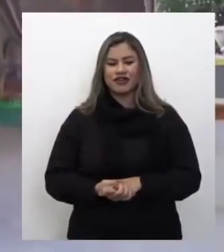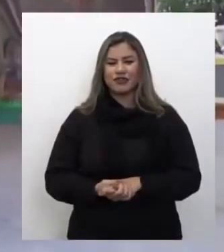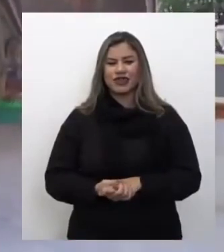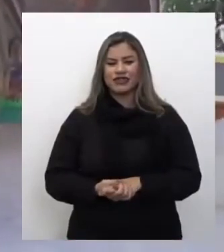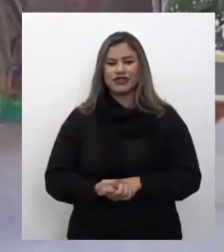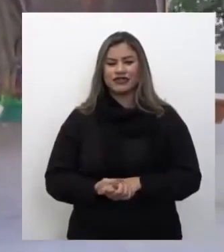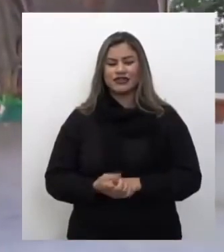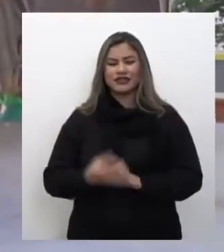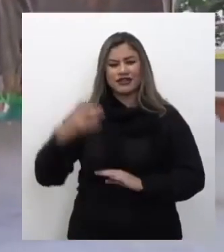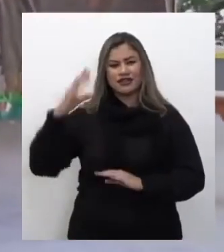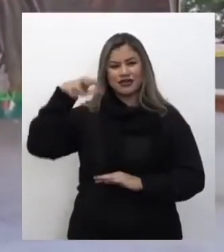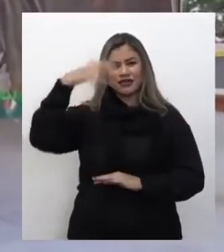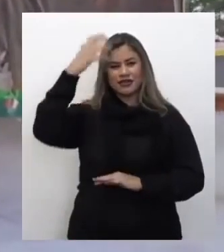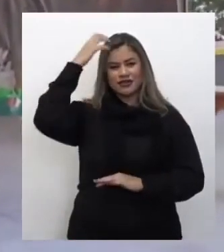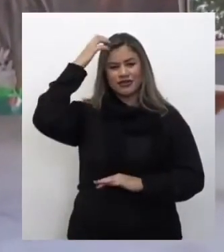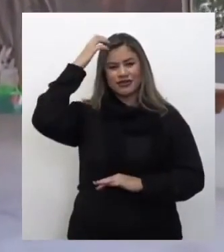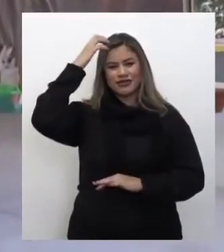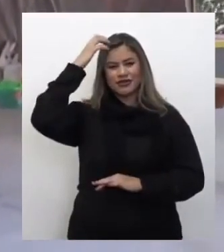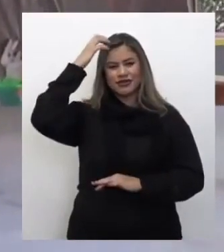Princesa!